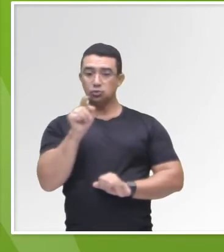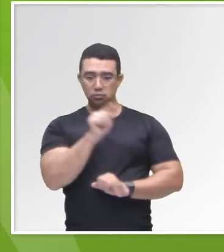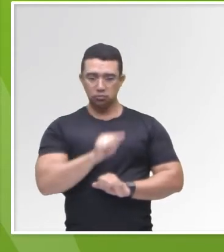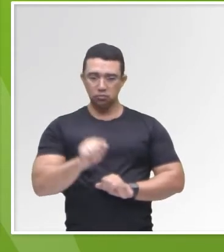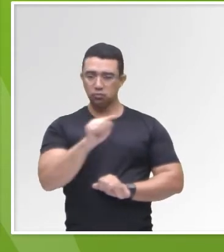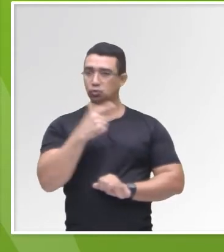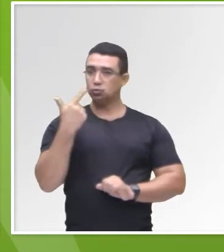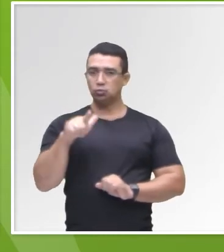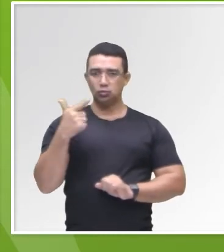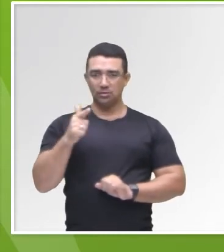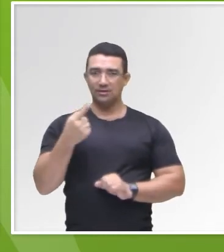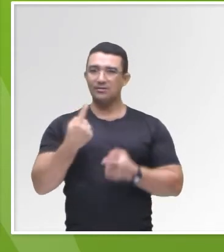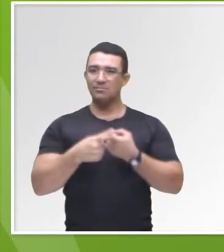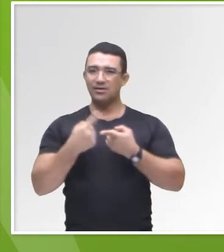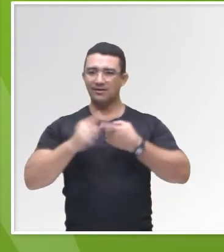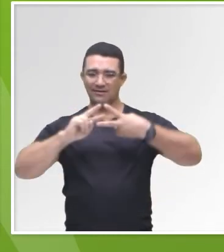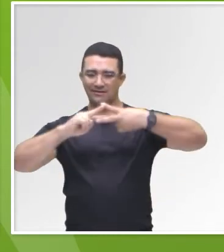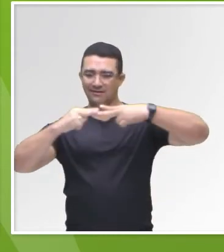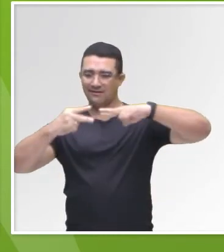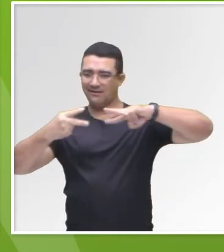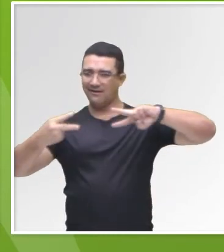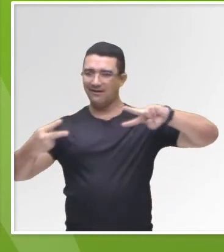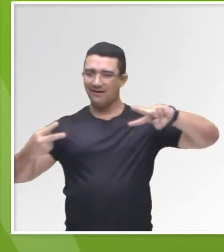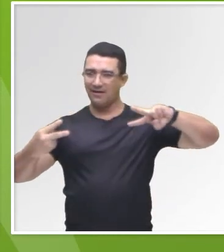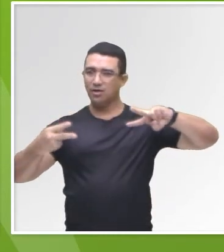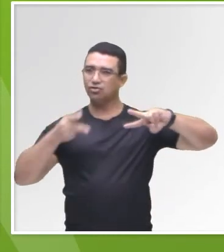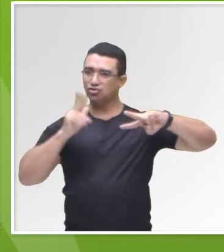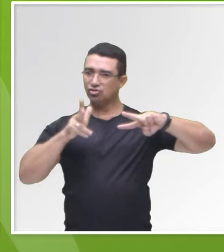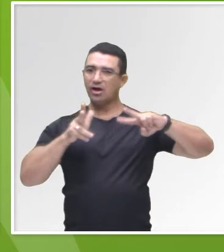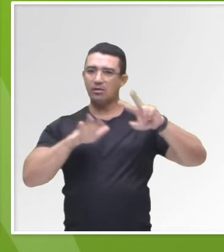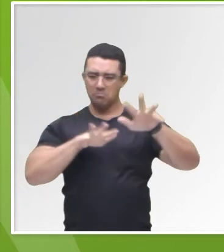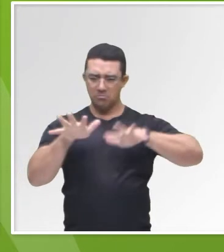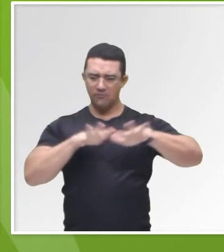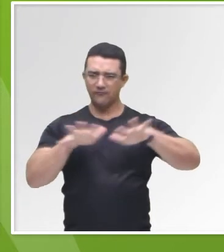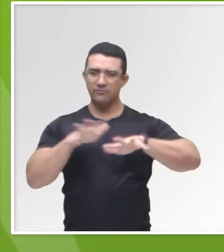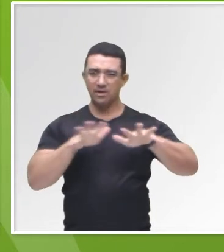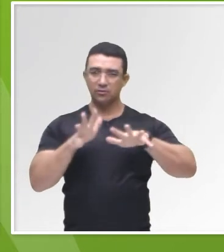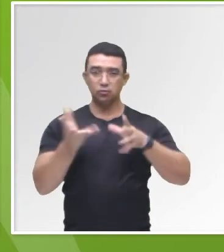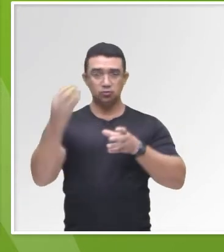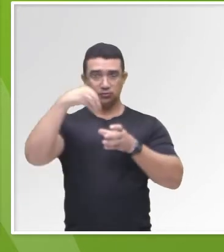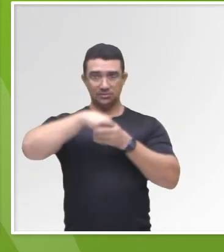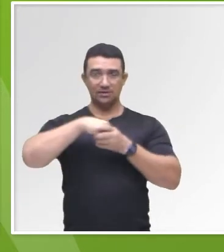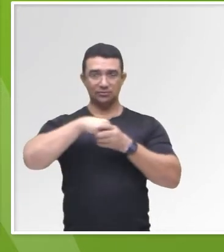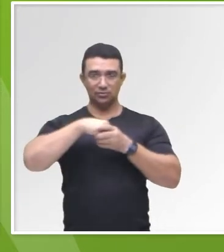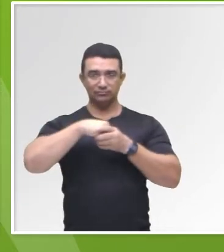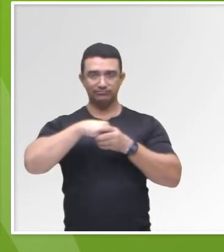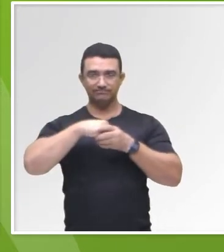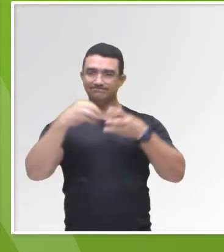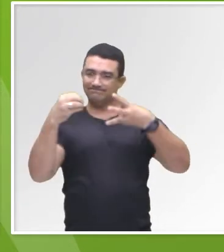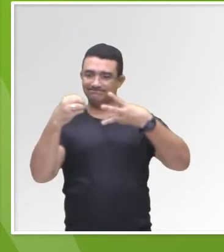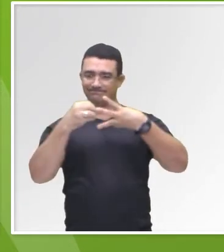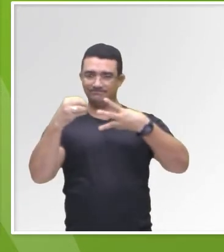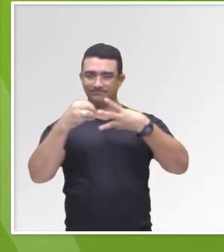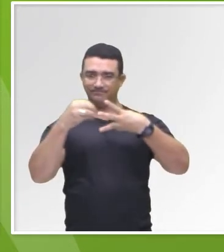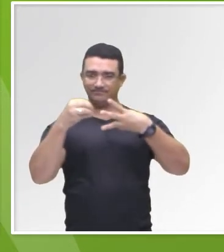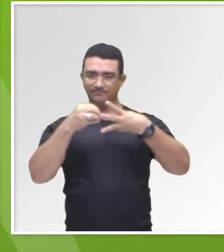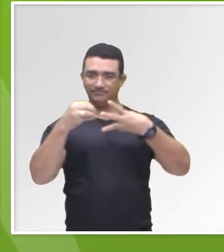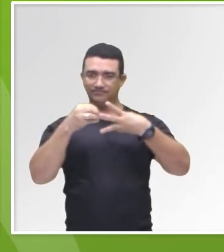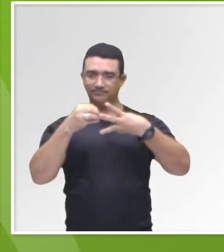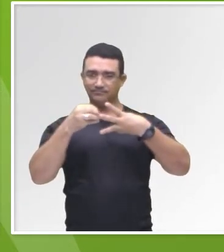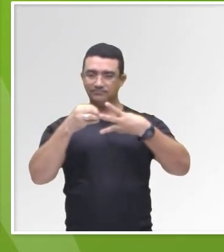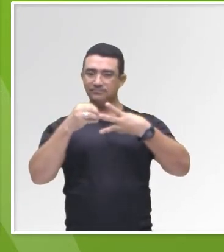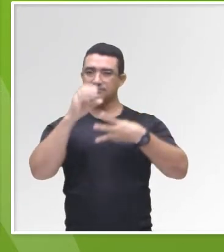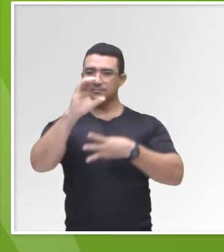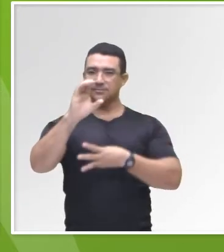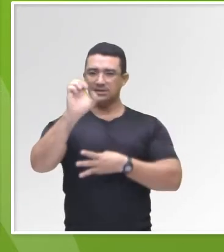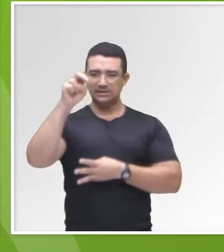se posicionando em um ponto da célula. E os centríolos, olha aí, vamos marcar aqui de verde. Os